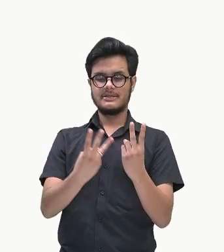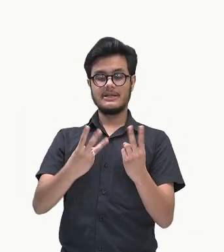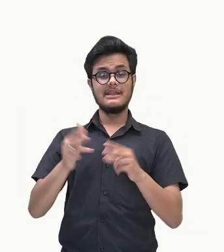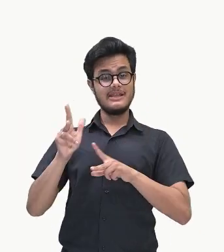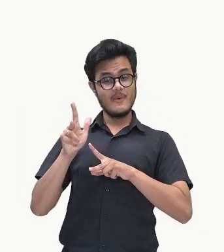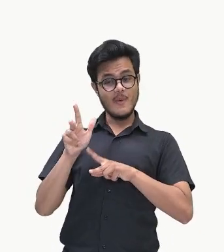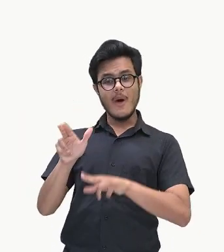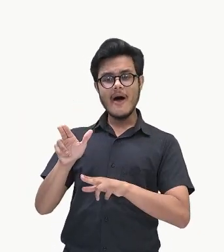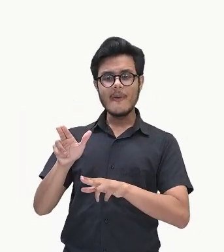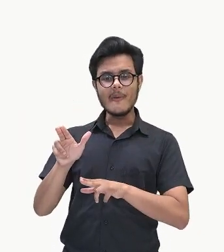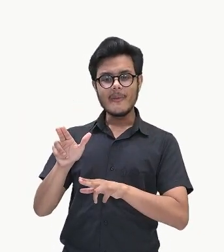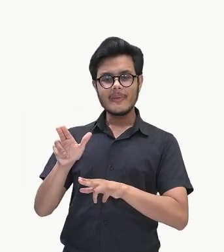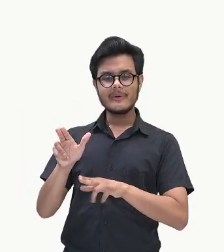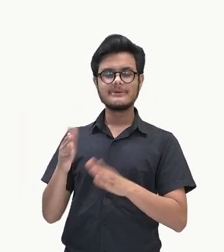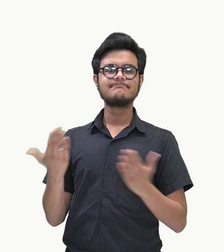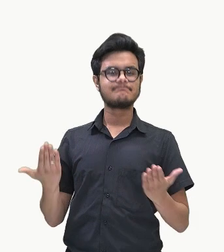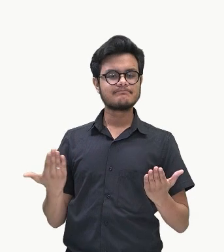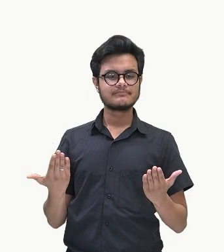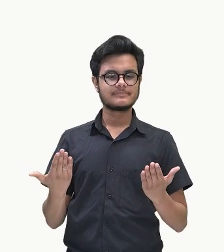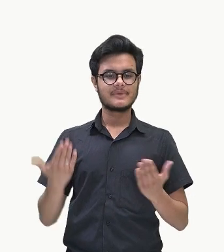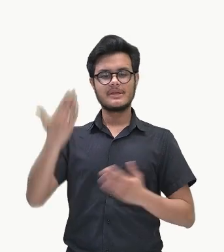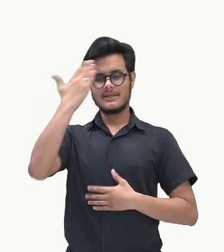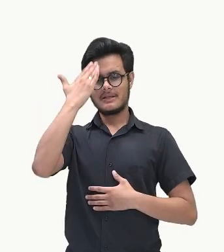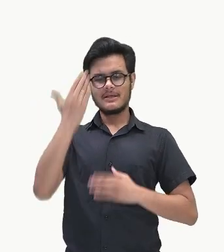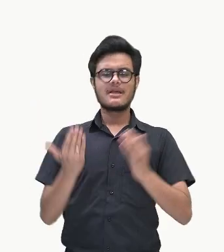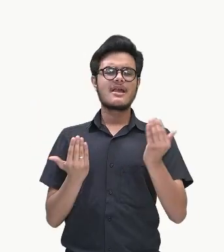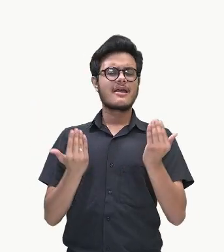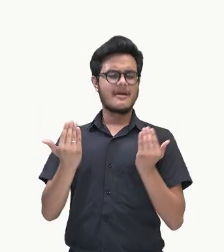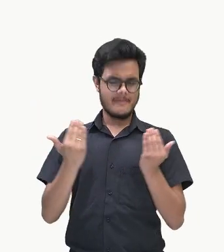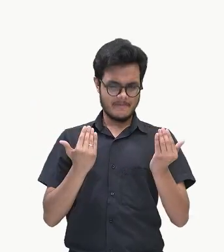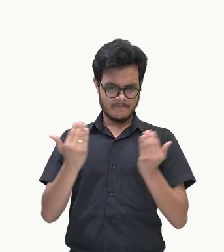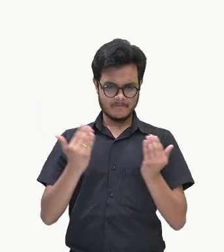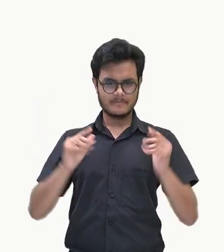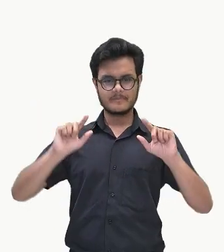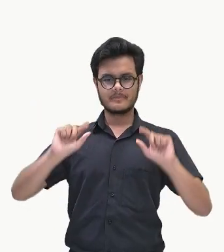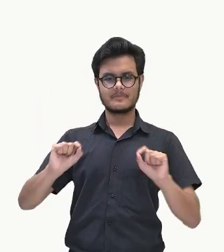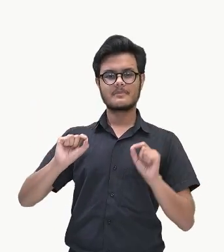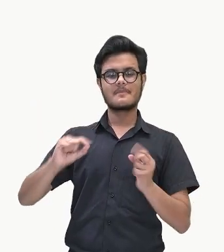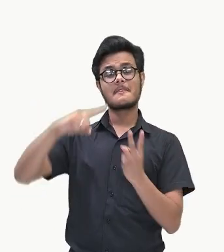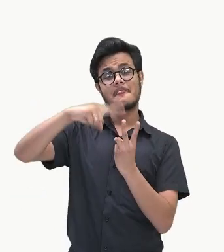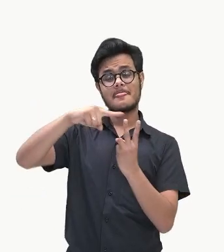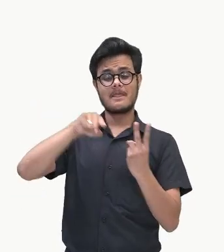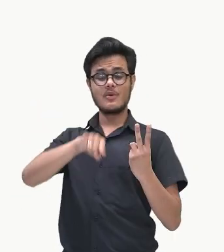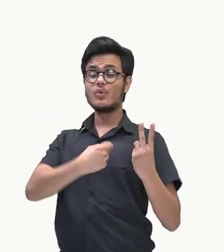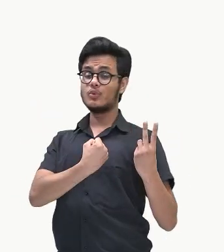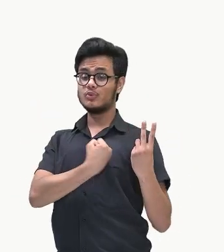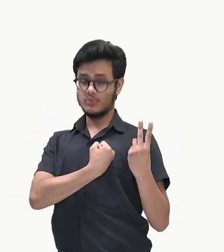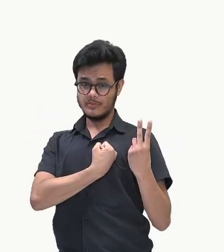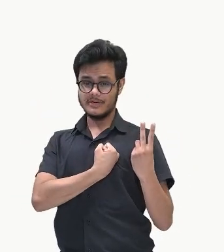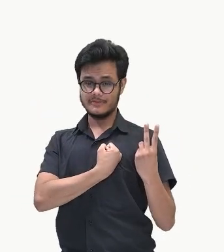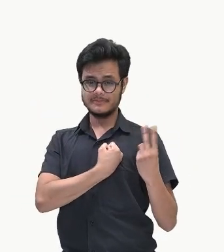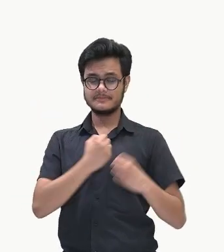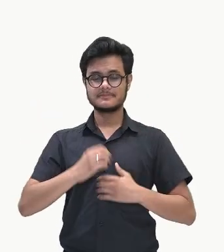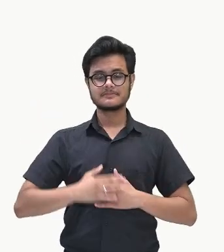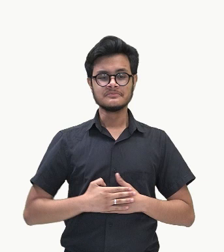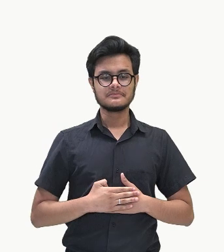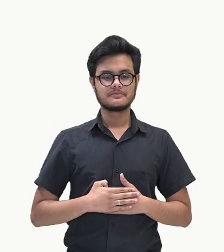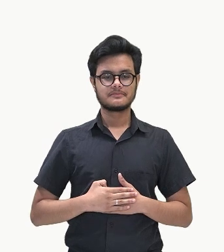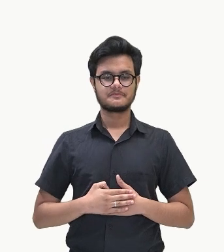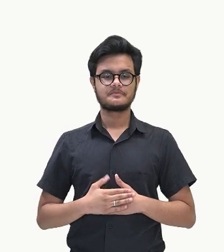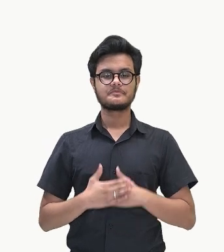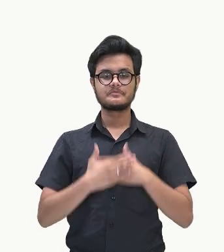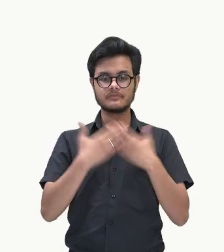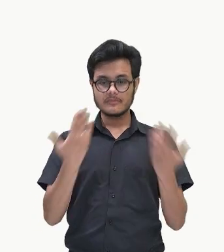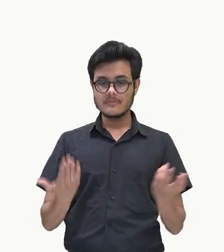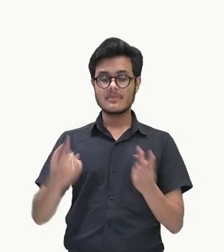iguais, basta compararmos os radicandos. O